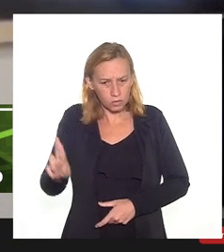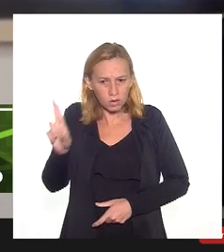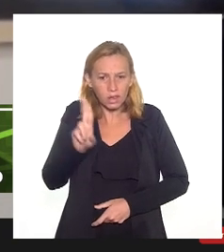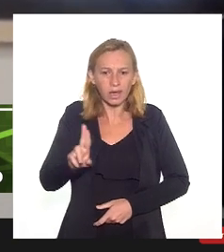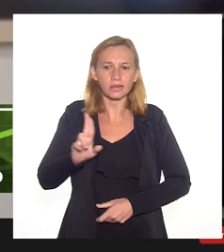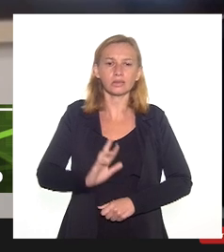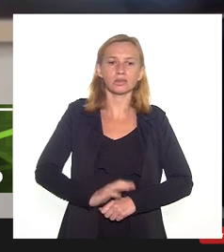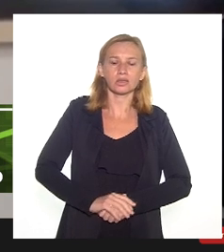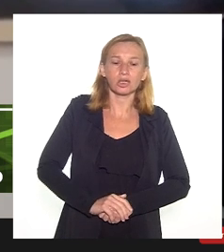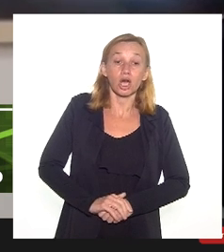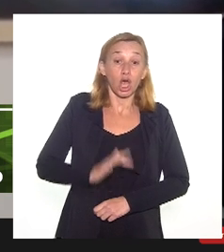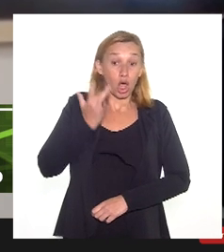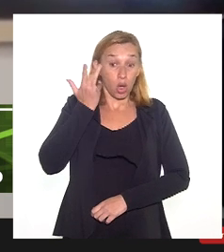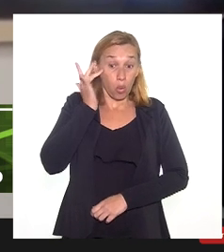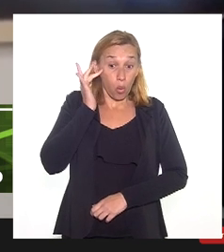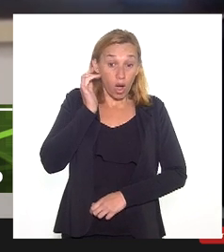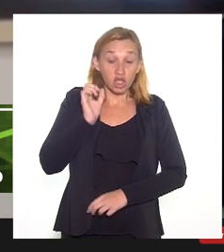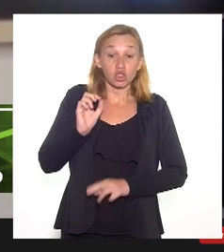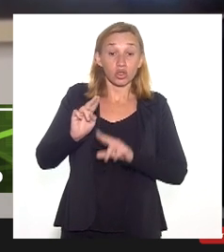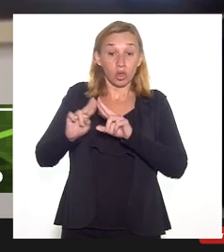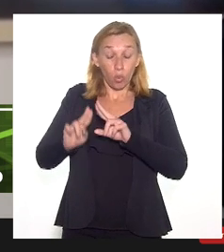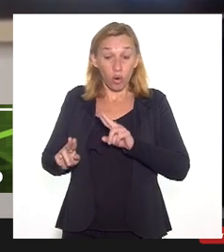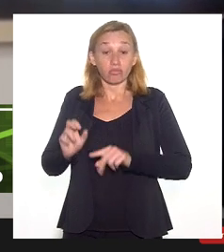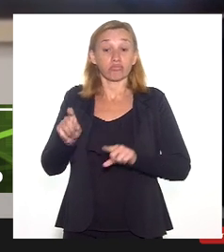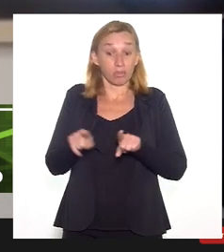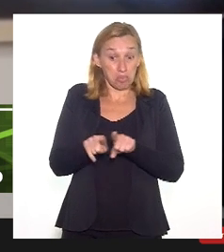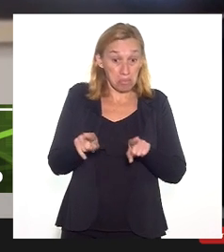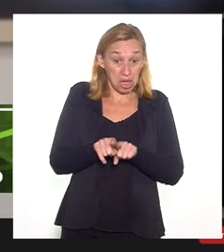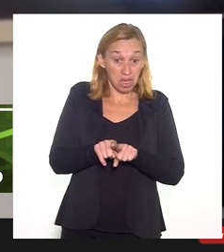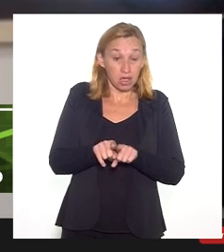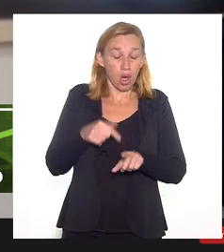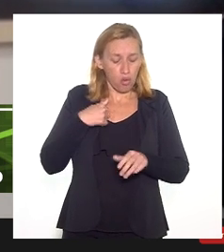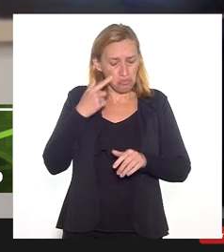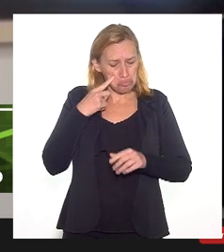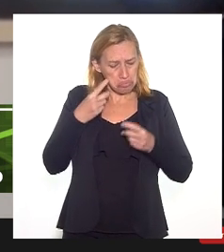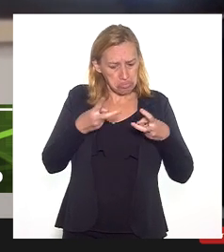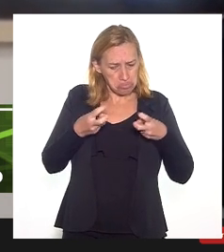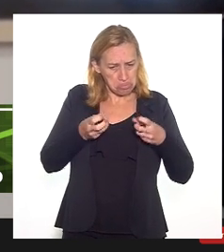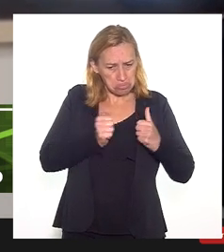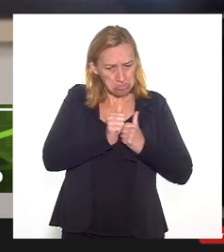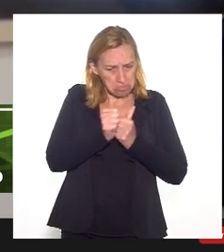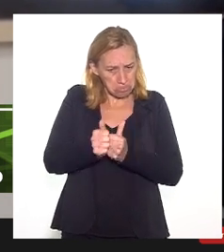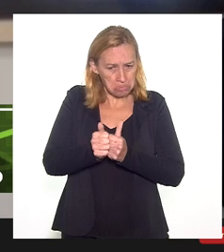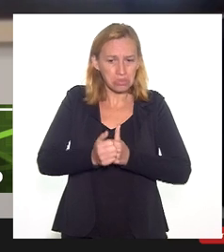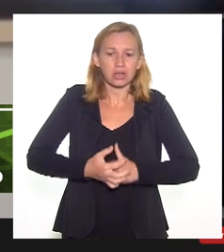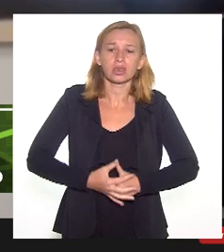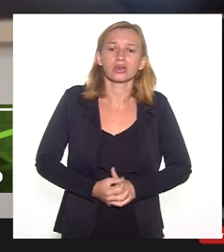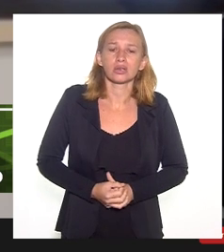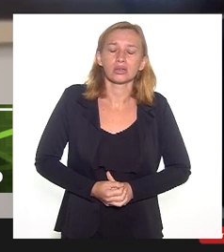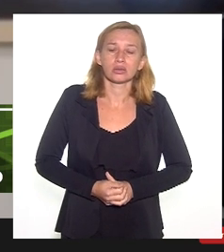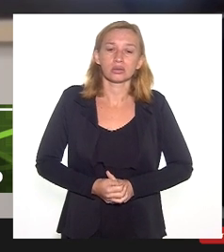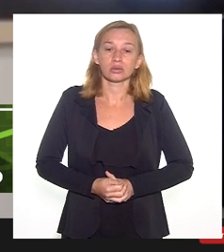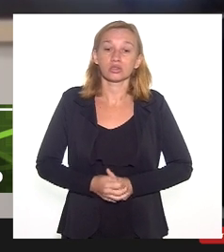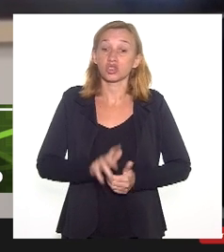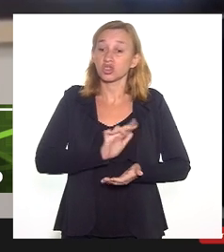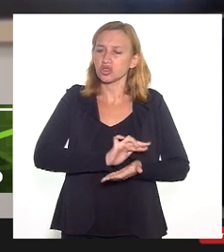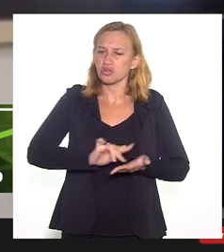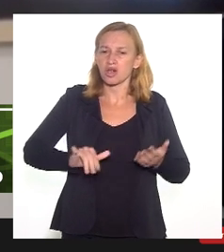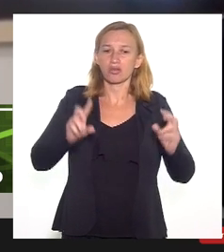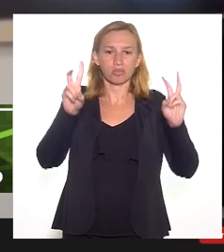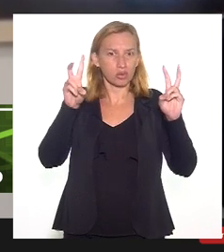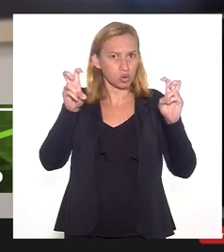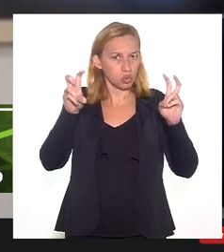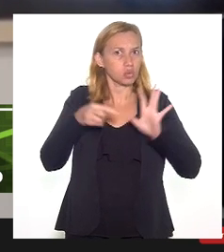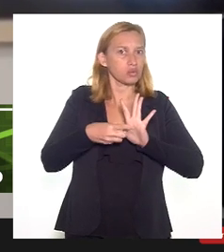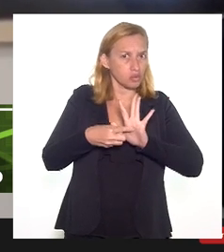e eu acho que ao ERGE também, eu tenho acompanhado e visto diversas questões que